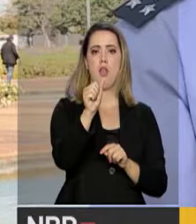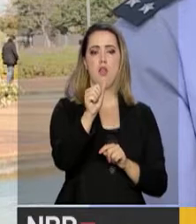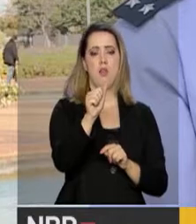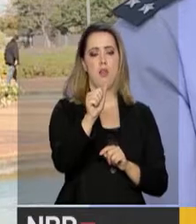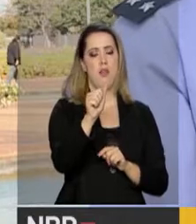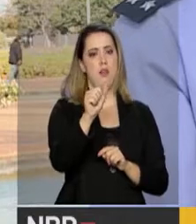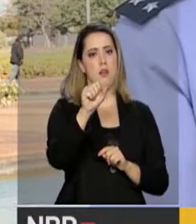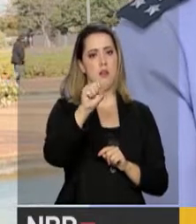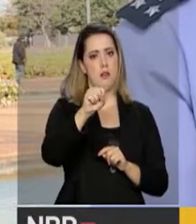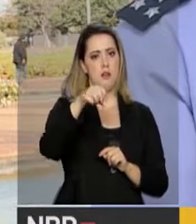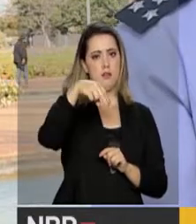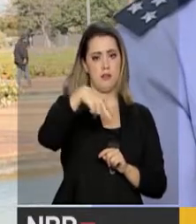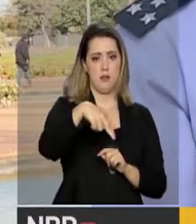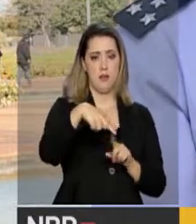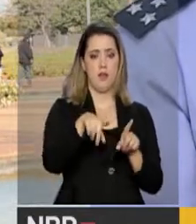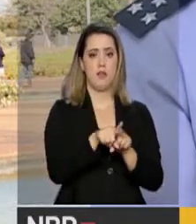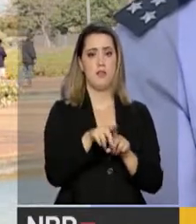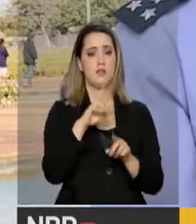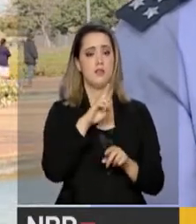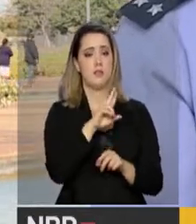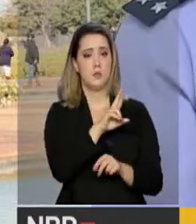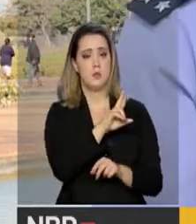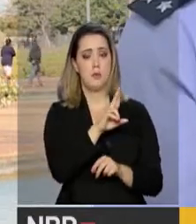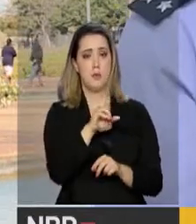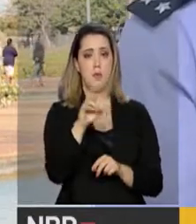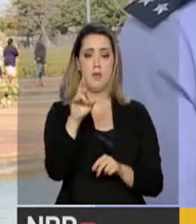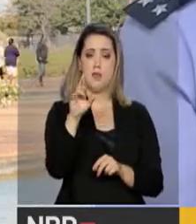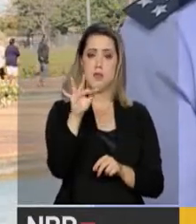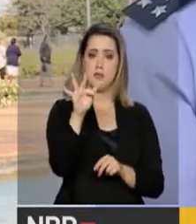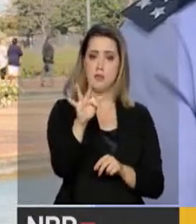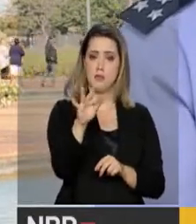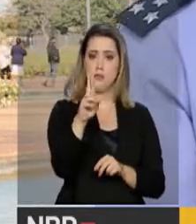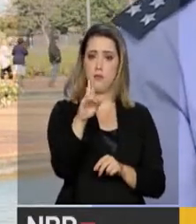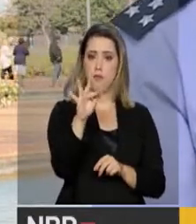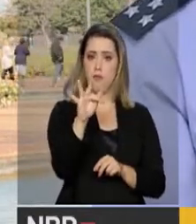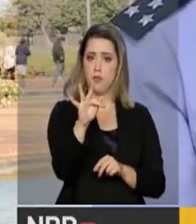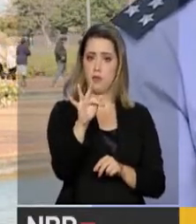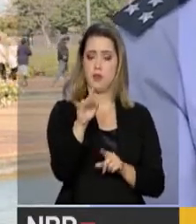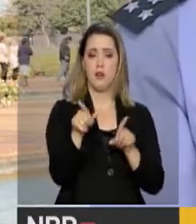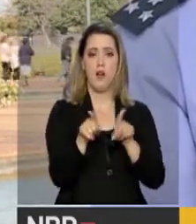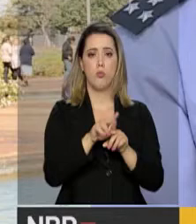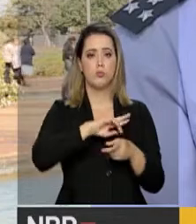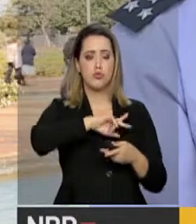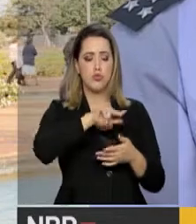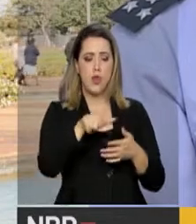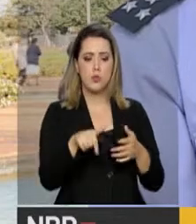Sanitária, temos também a Receita Federal e vários outros organismos mecanismos